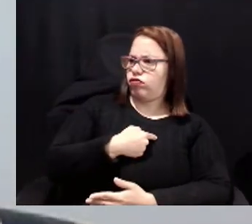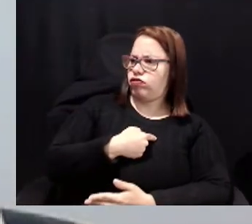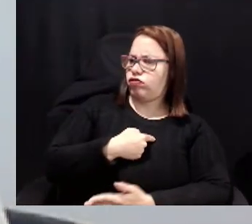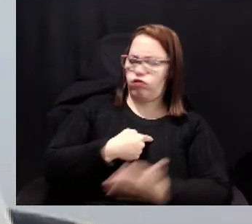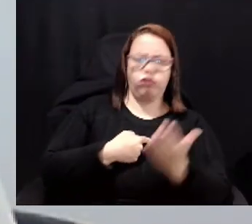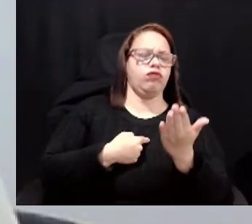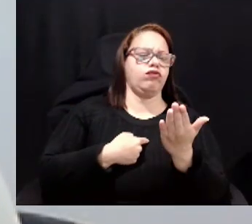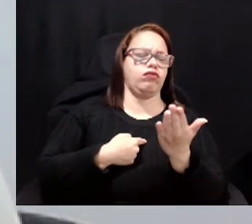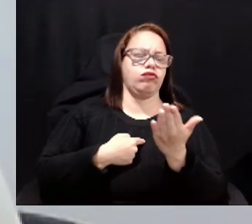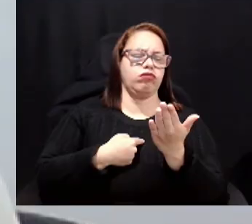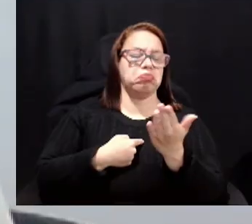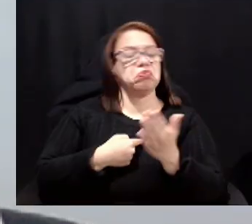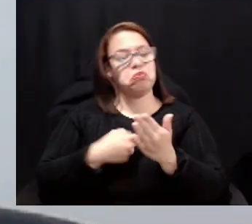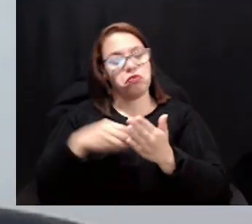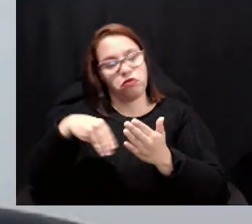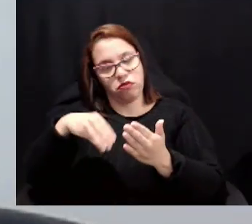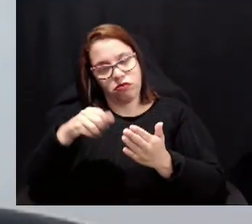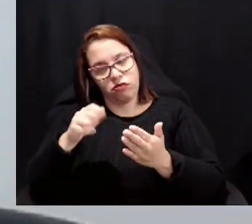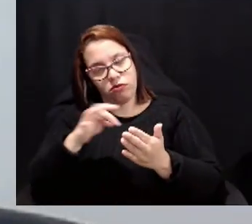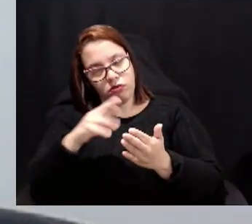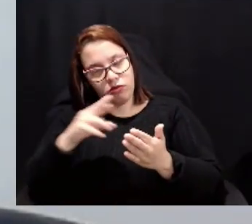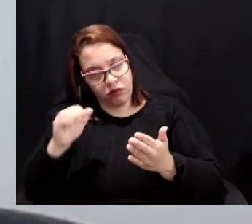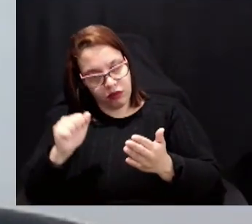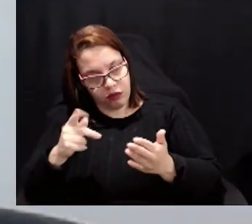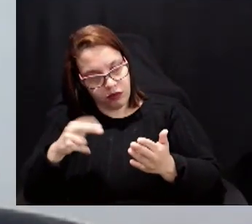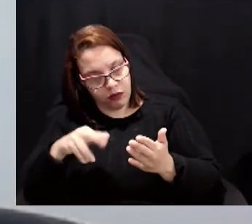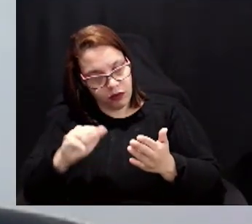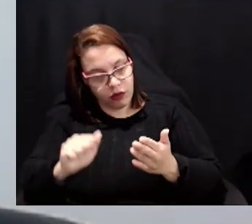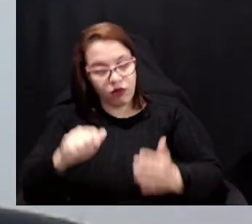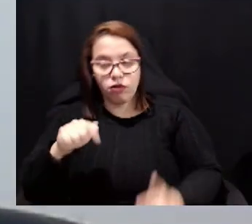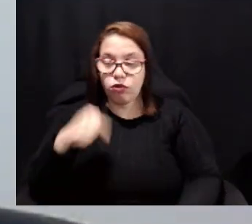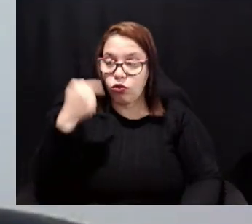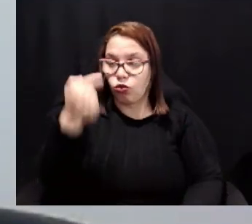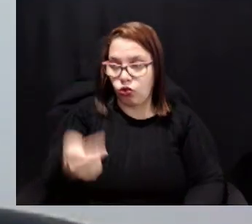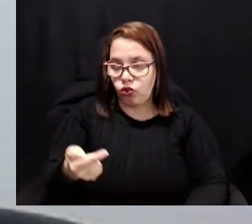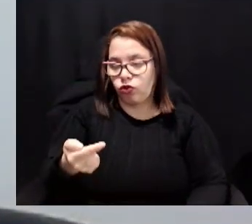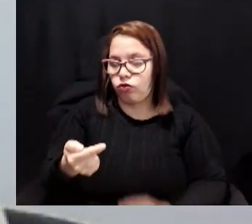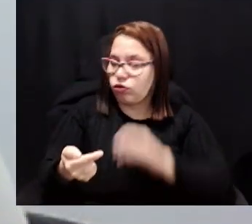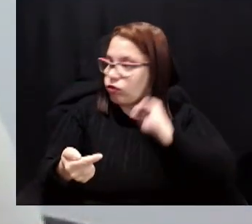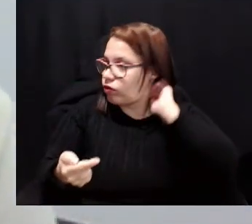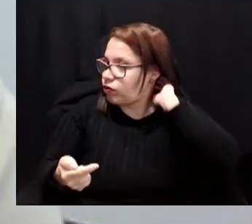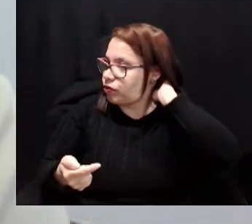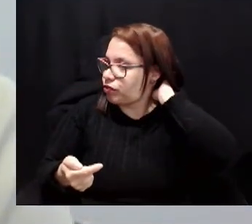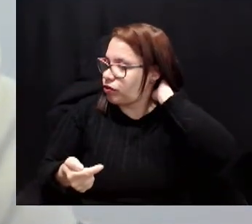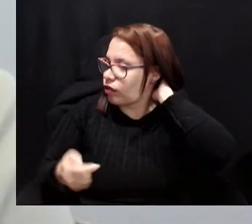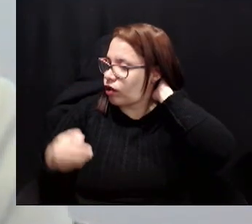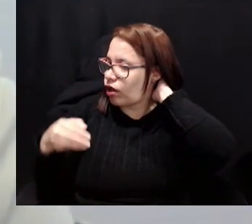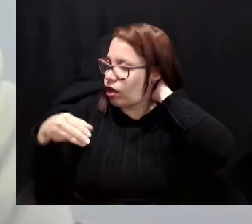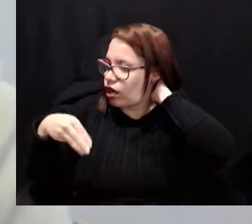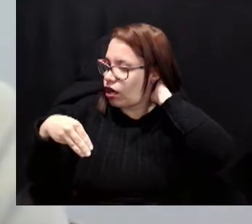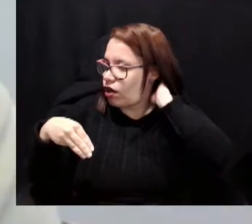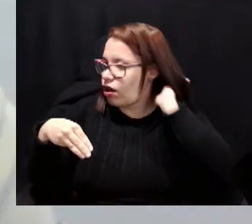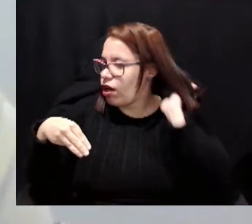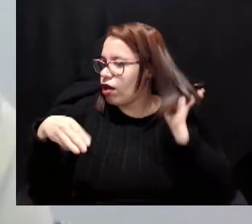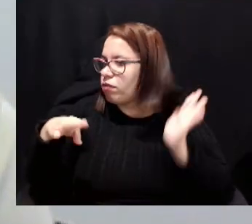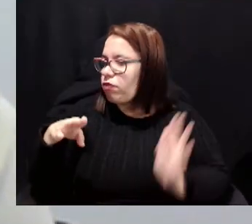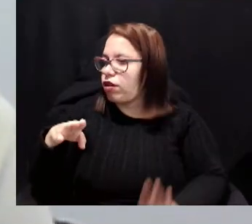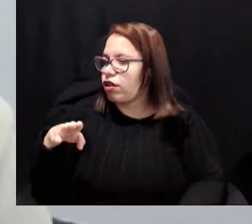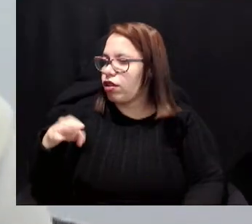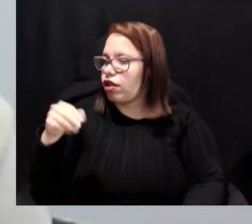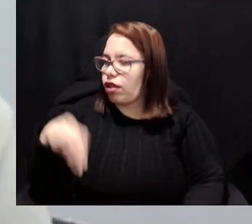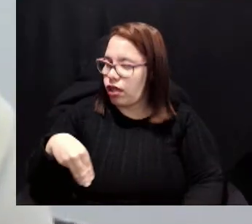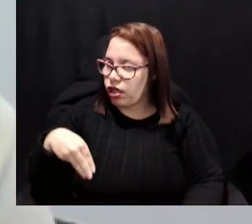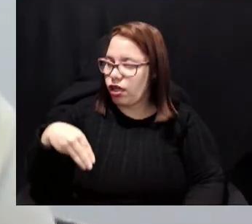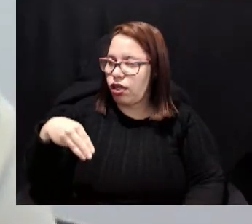resíduos como uma matéria-prima, como um combustível para um outro processo. Lá na MD Papéis é